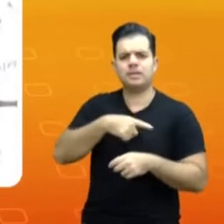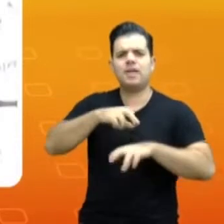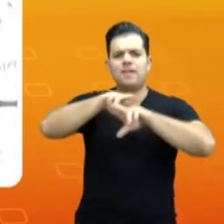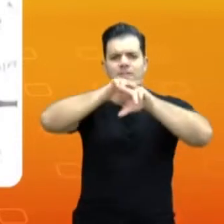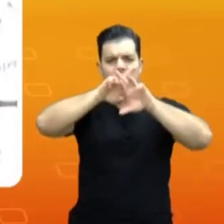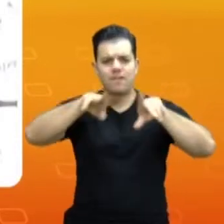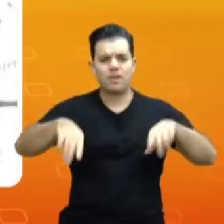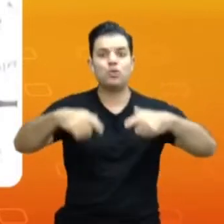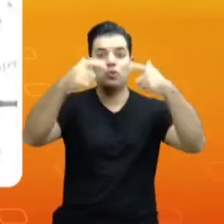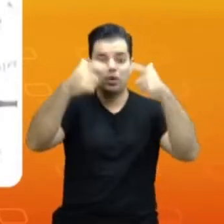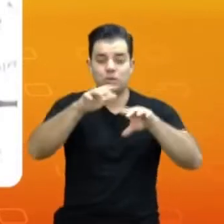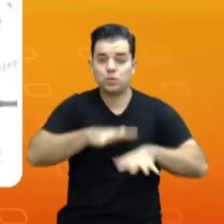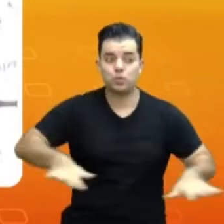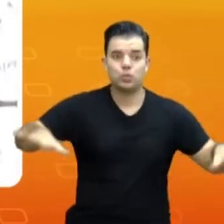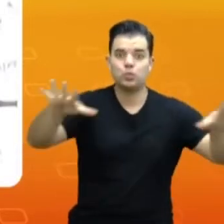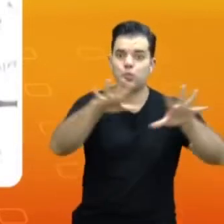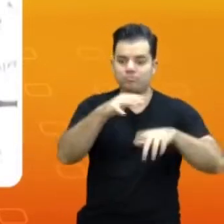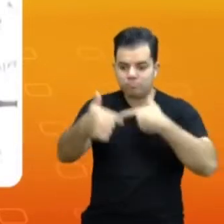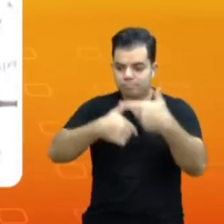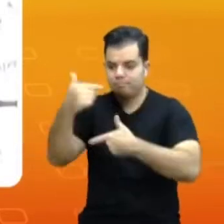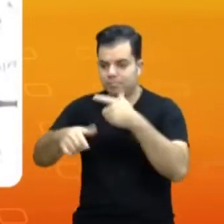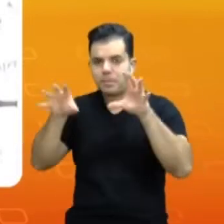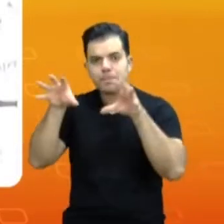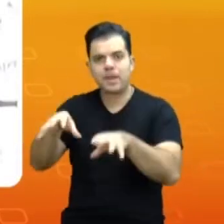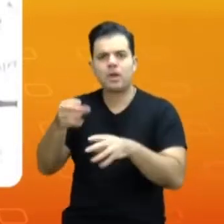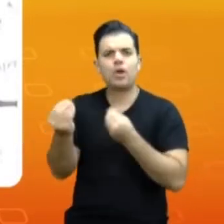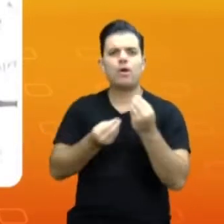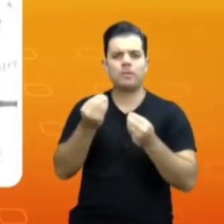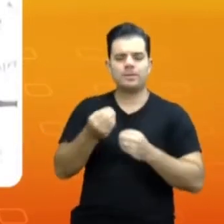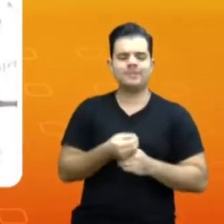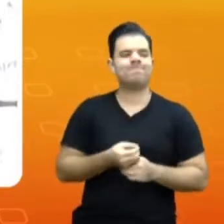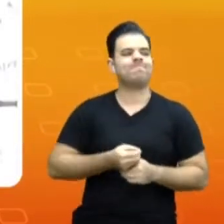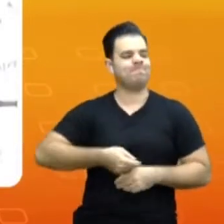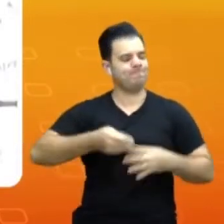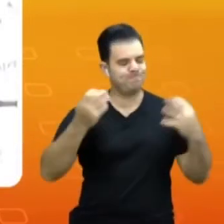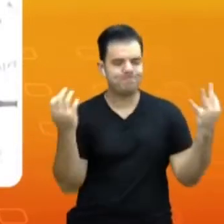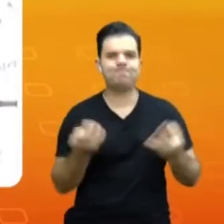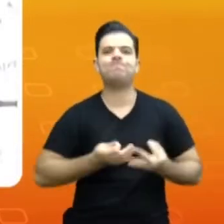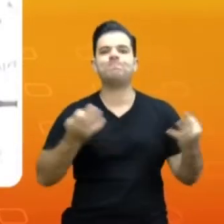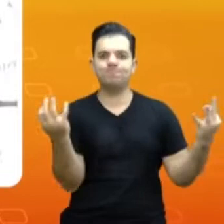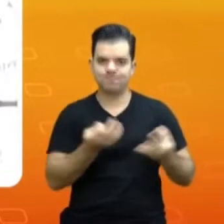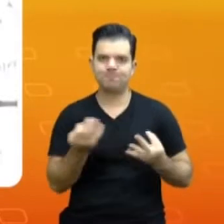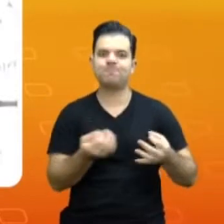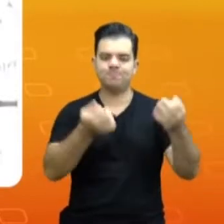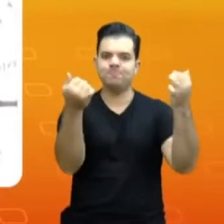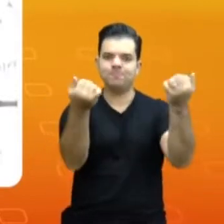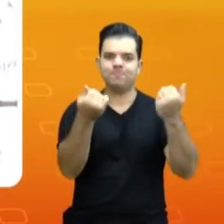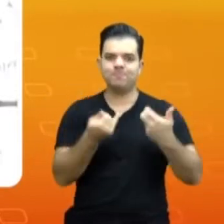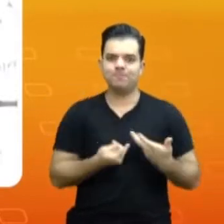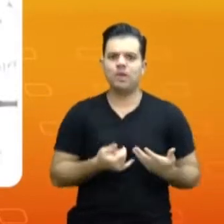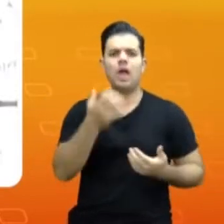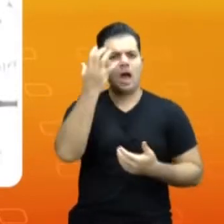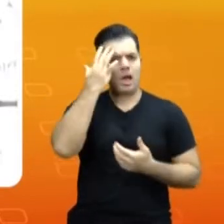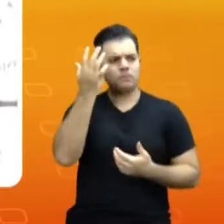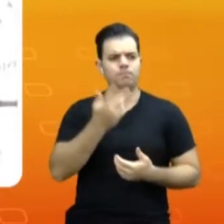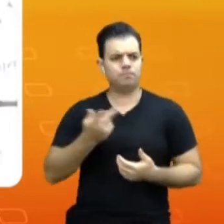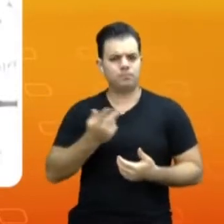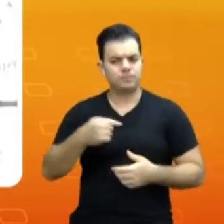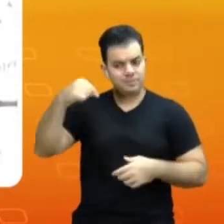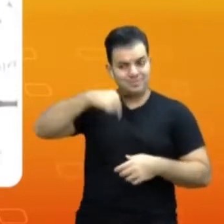estabelece-se ali no local quase que toda a operação, né? Não, perfeito. Eu acho que do nosso